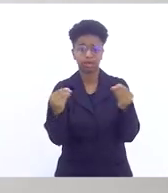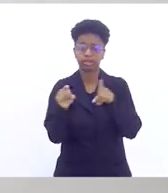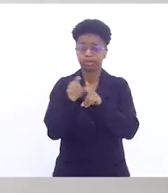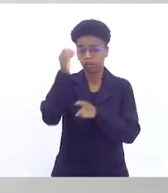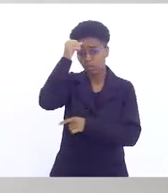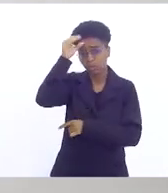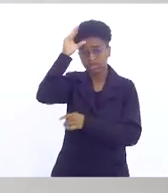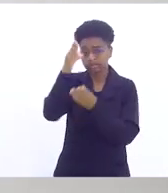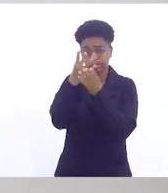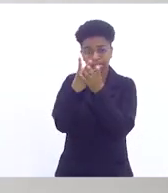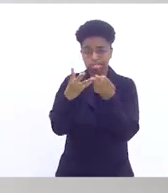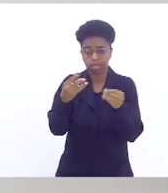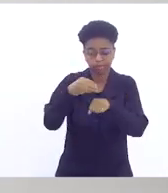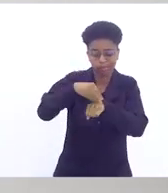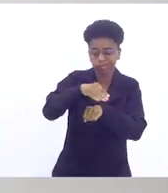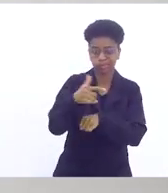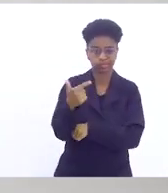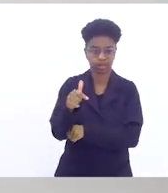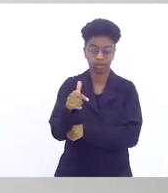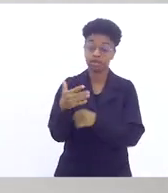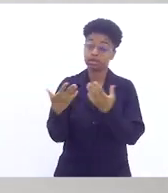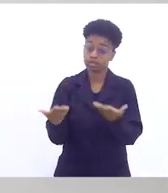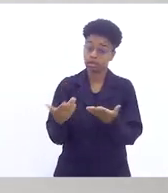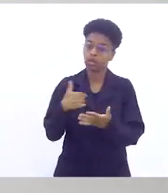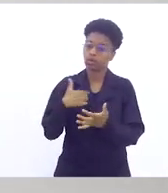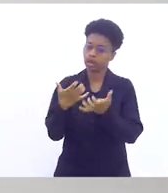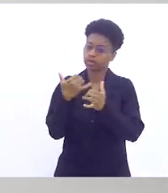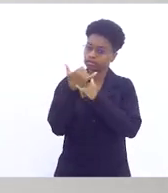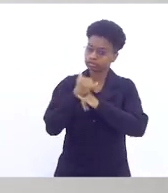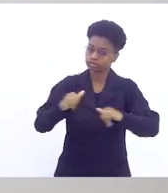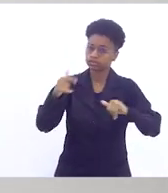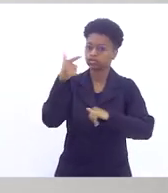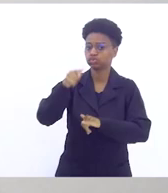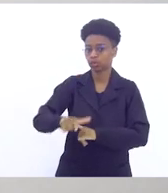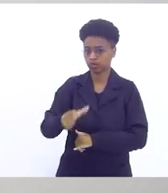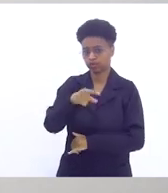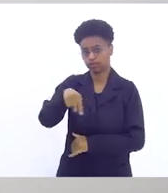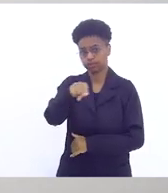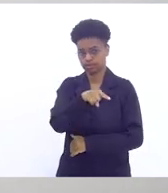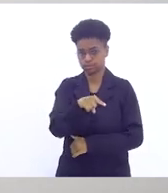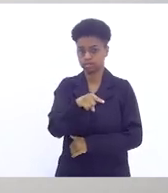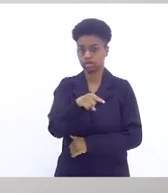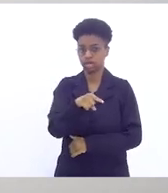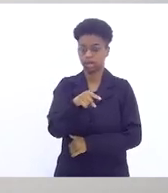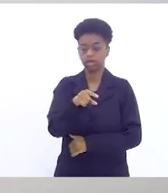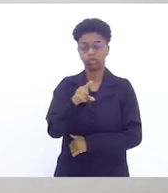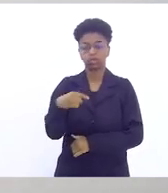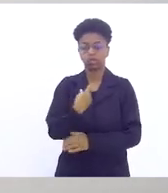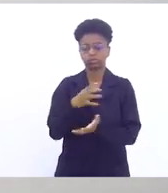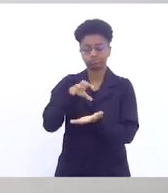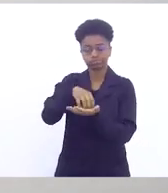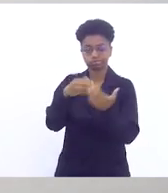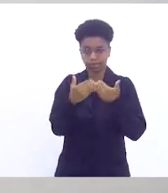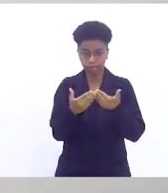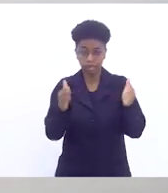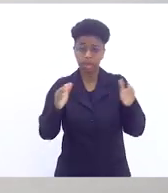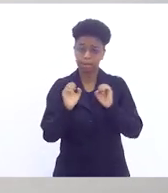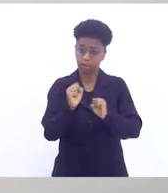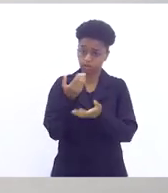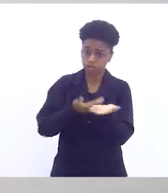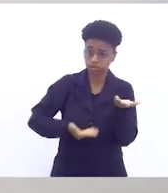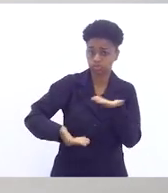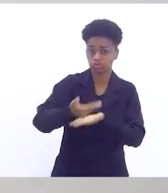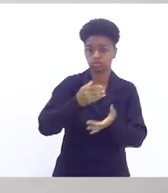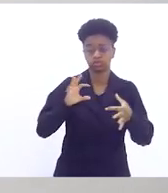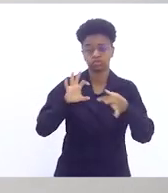não vai ser repassado então eu gostaria muito de reafirmar isso como entidade aberta e disposta a colaborar com